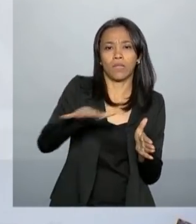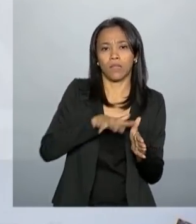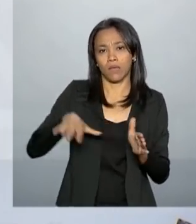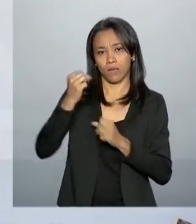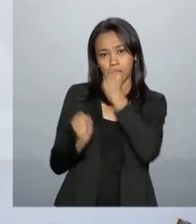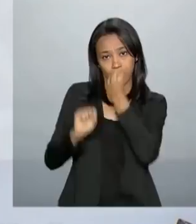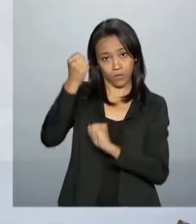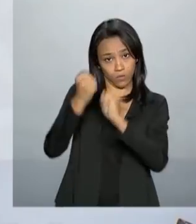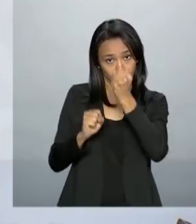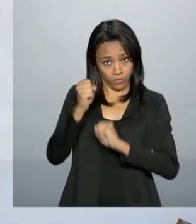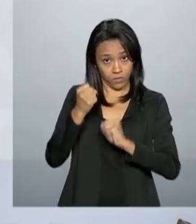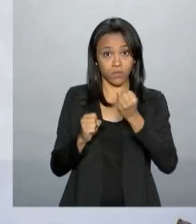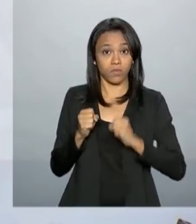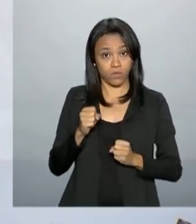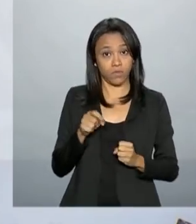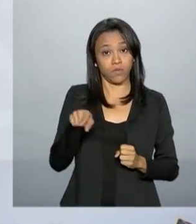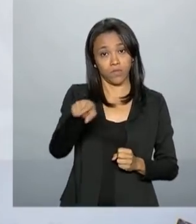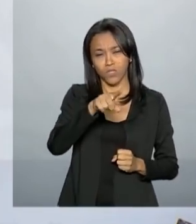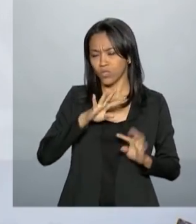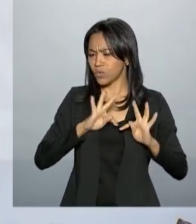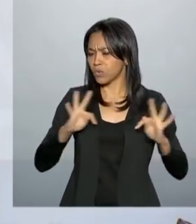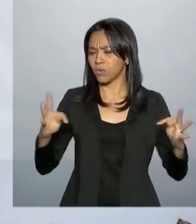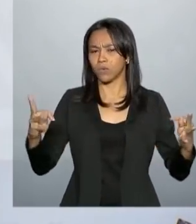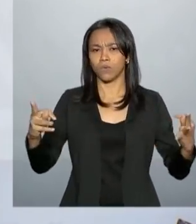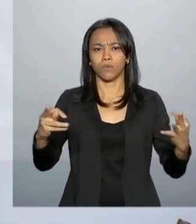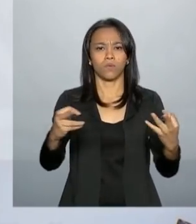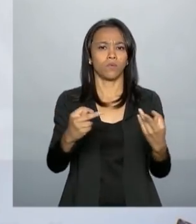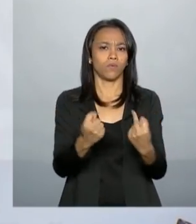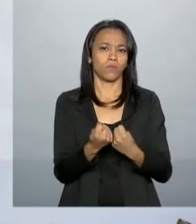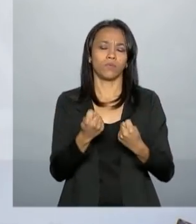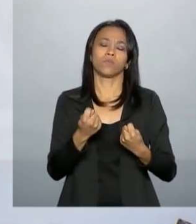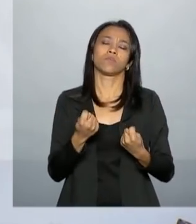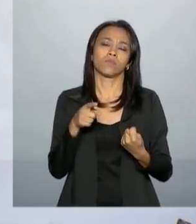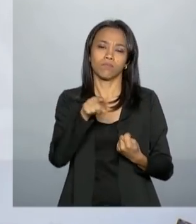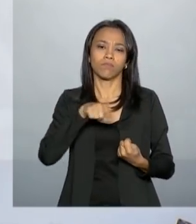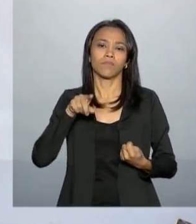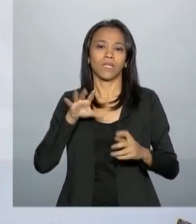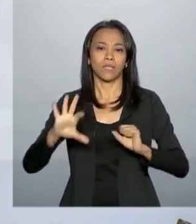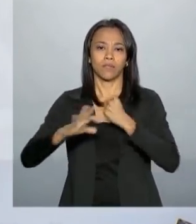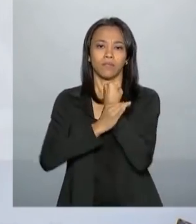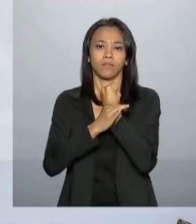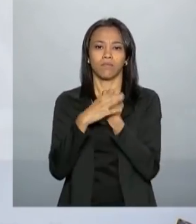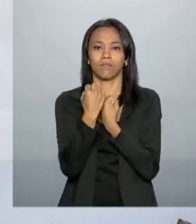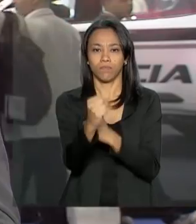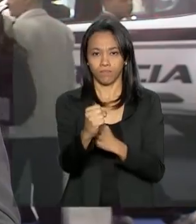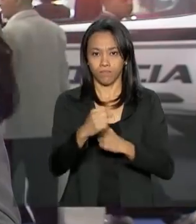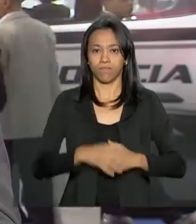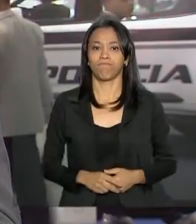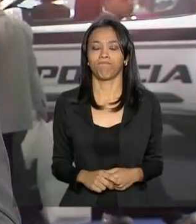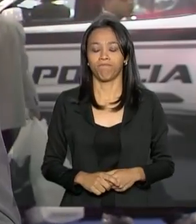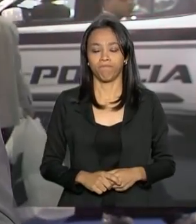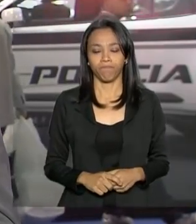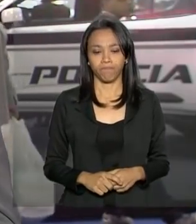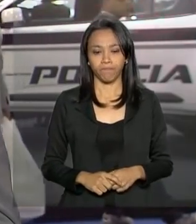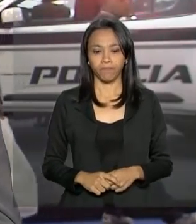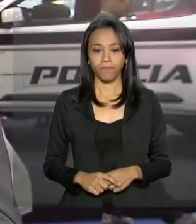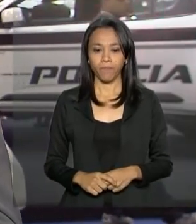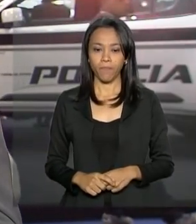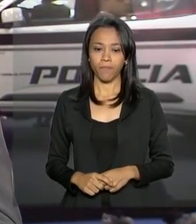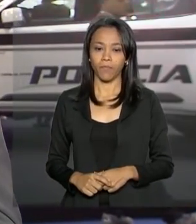produtiva industrial de todos os elos da defesa e segurança.